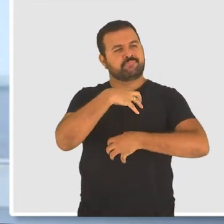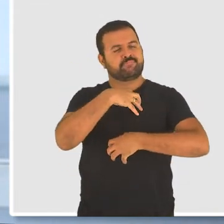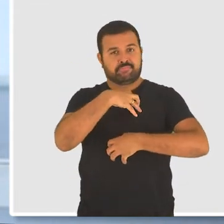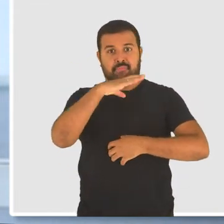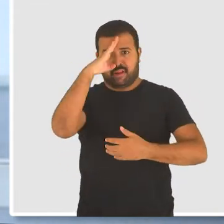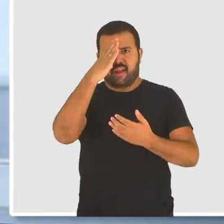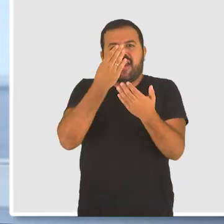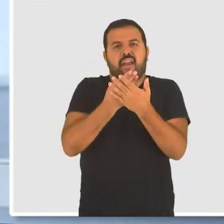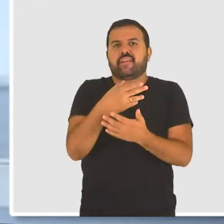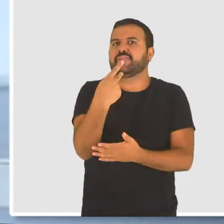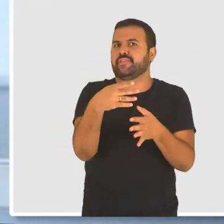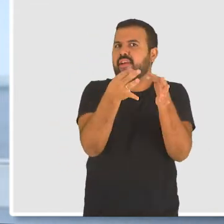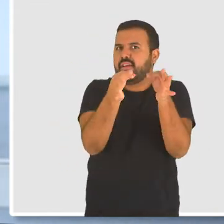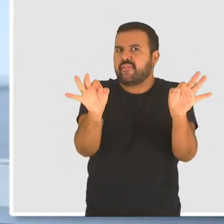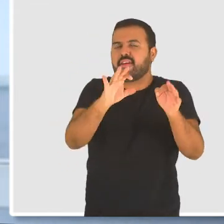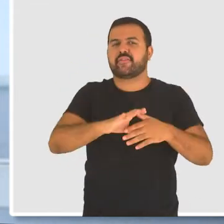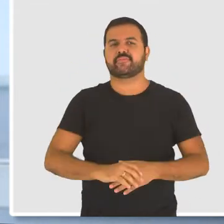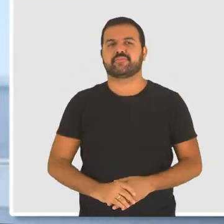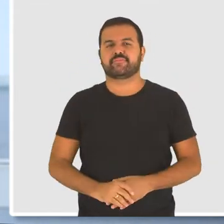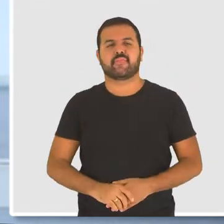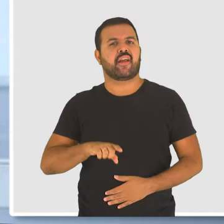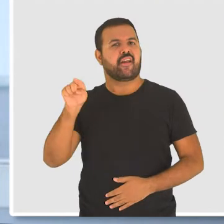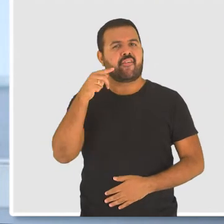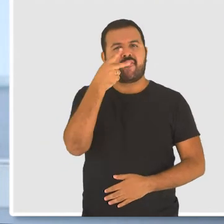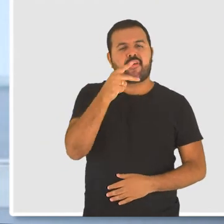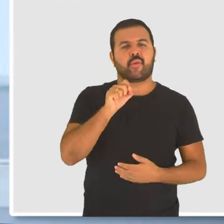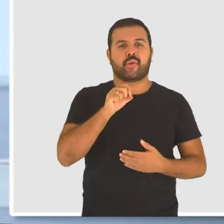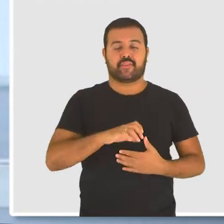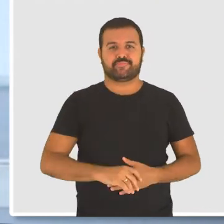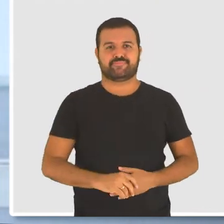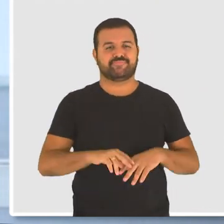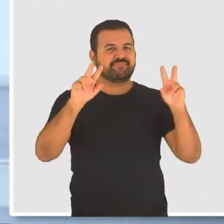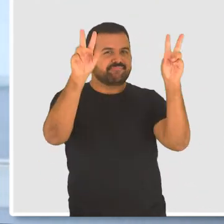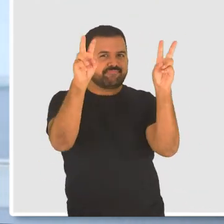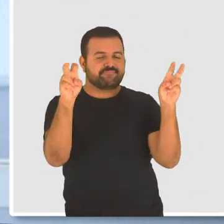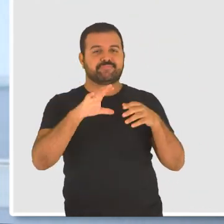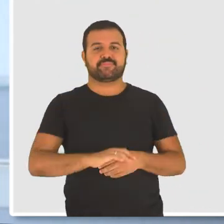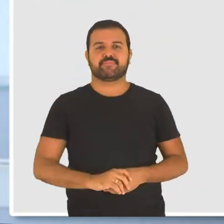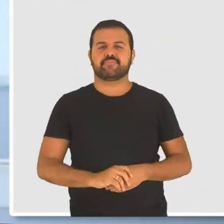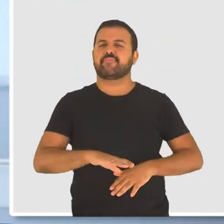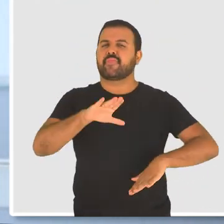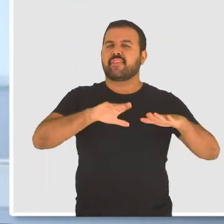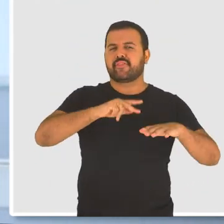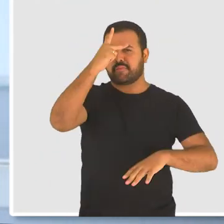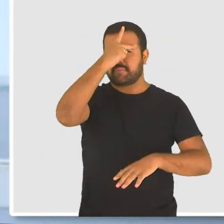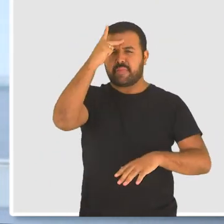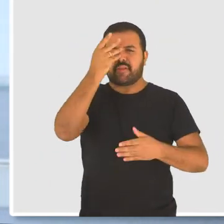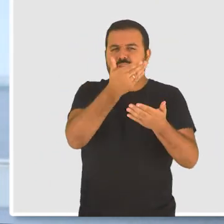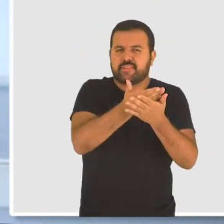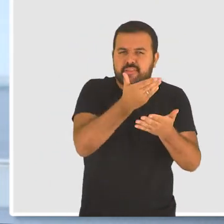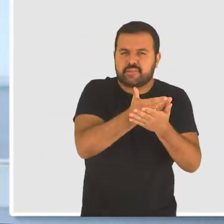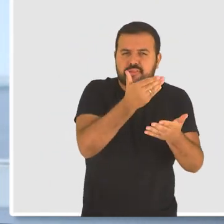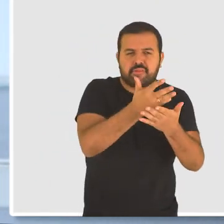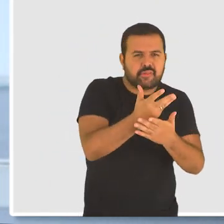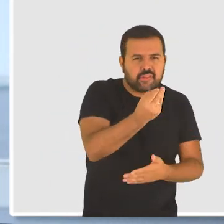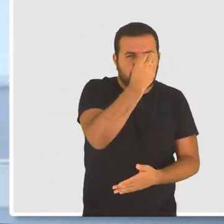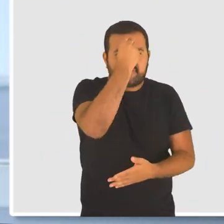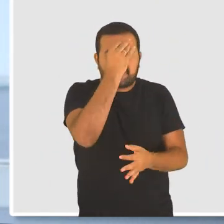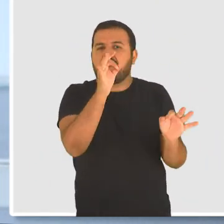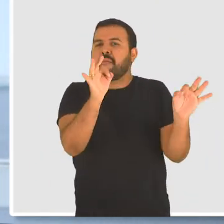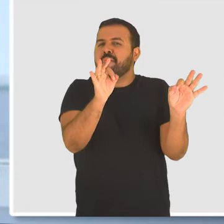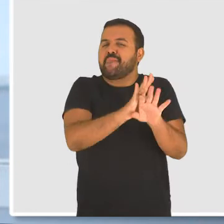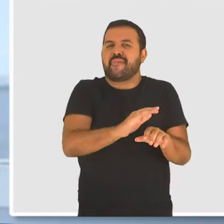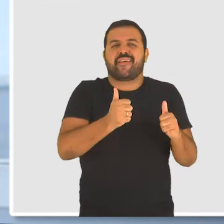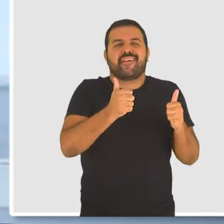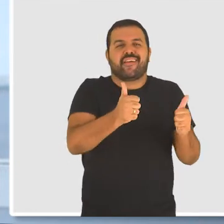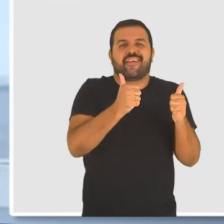acreditar nisso. Nós não entendemos nada até que a gente entenda por diferentes modos. E